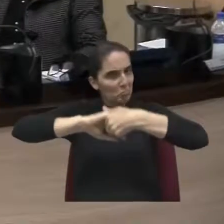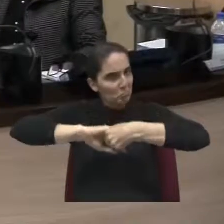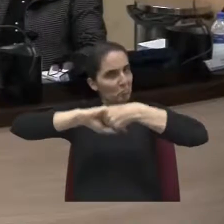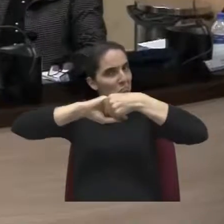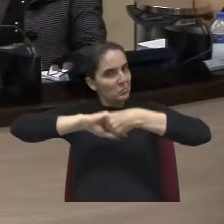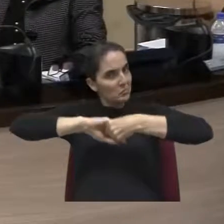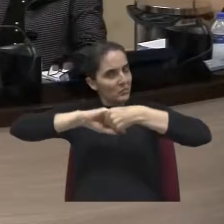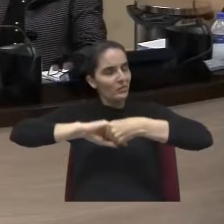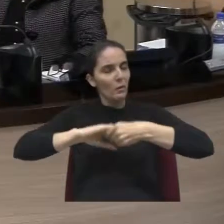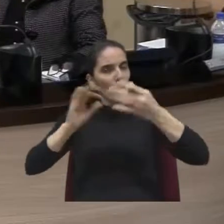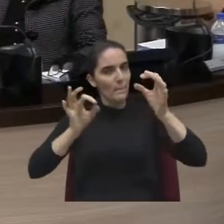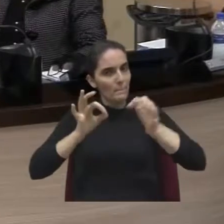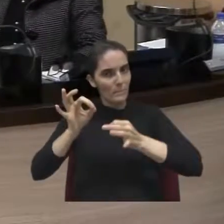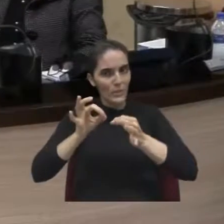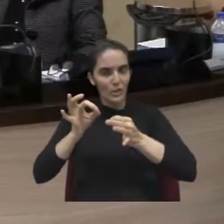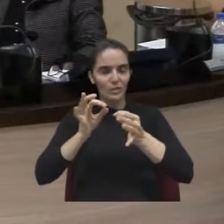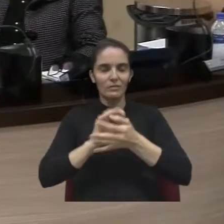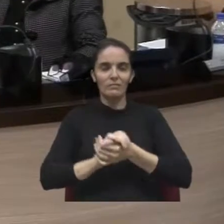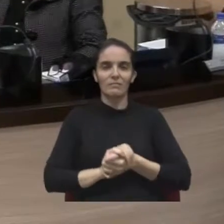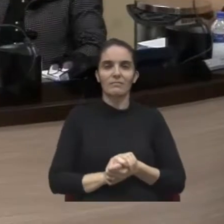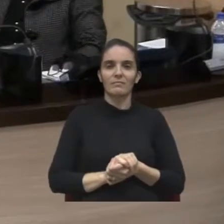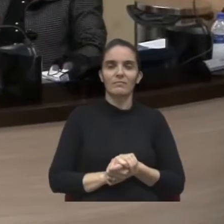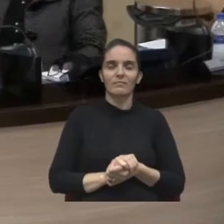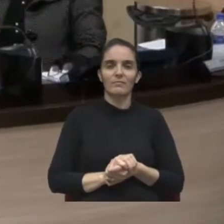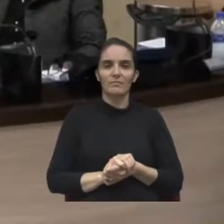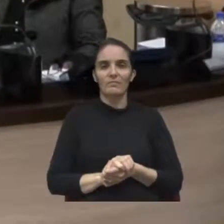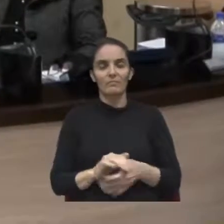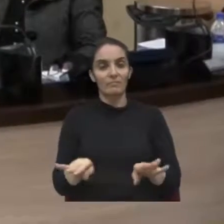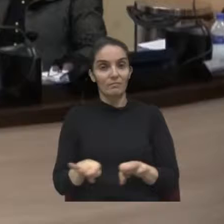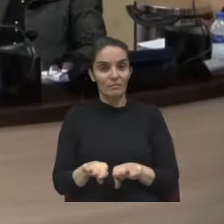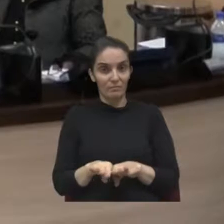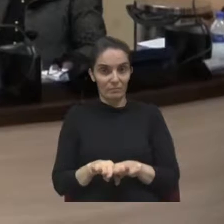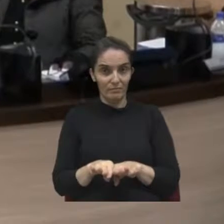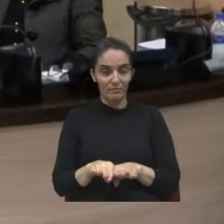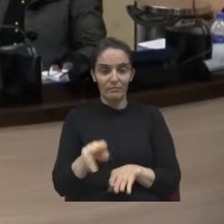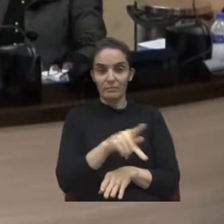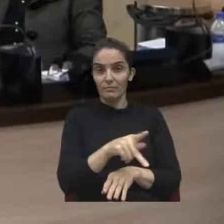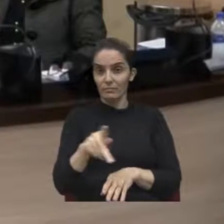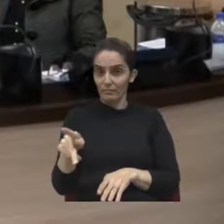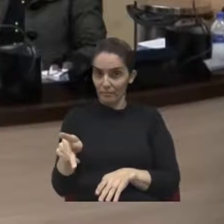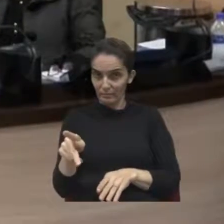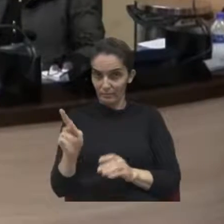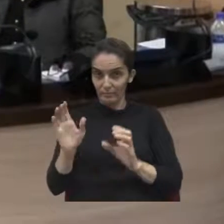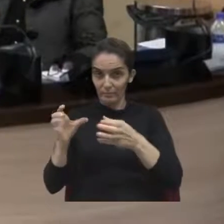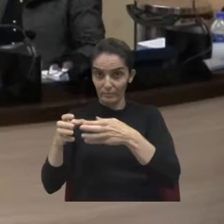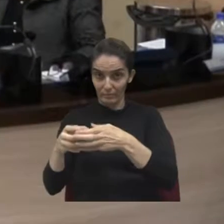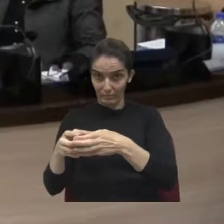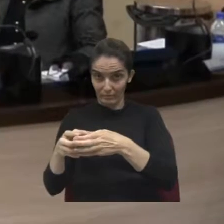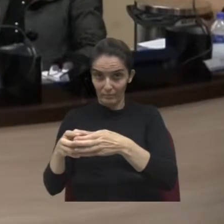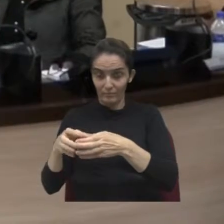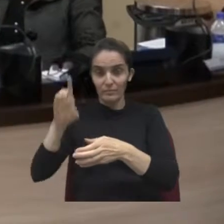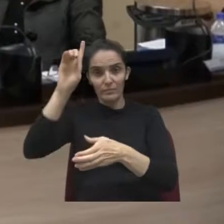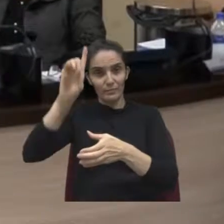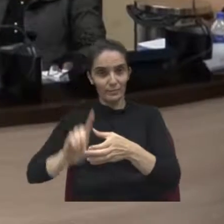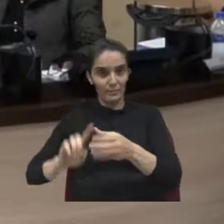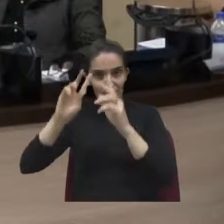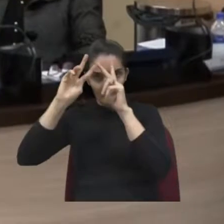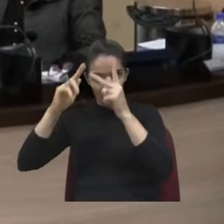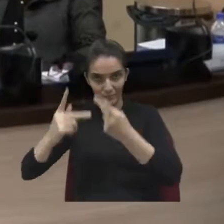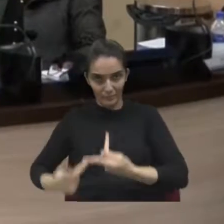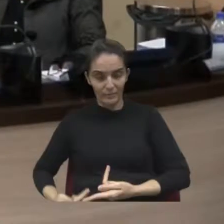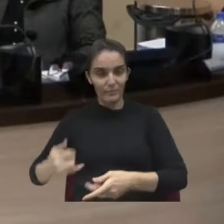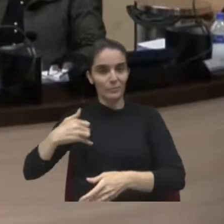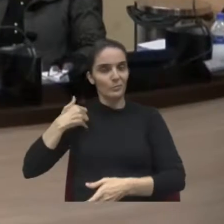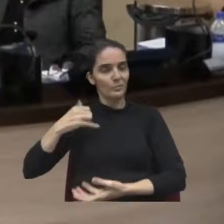propositura, como também presidente da Comissão de Direitos Humanos e do Idoso, assim como a vereadora